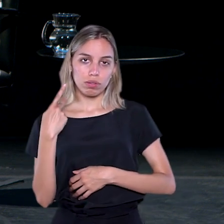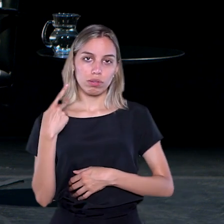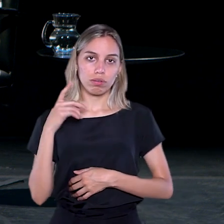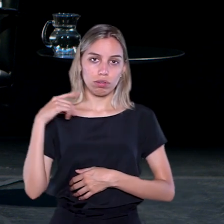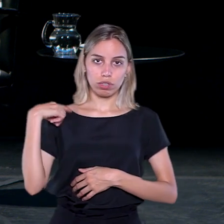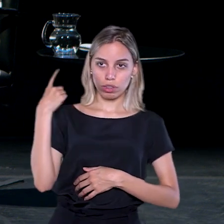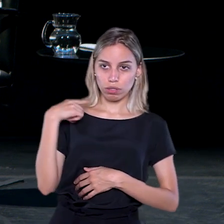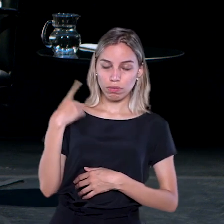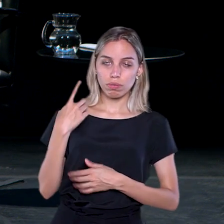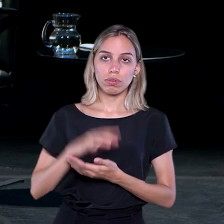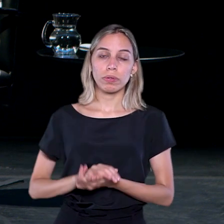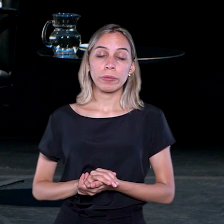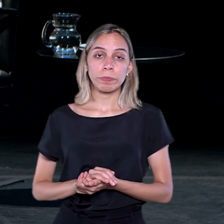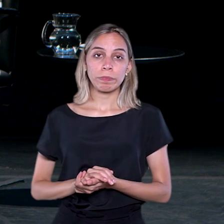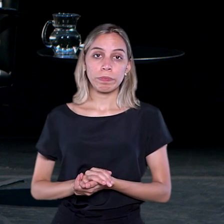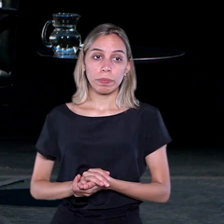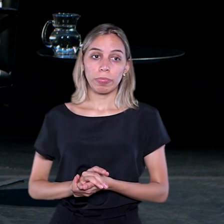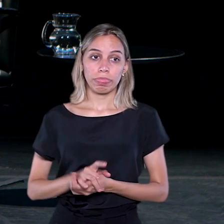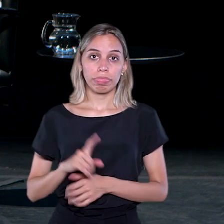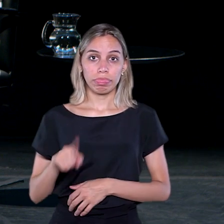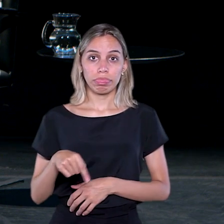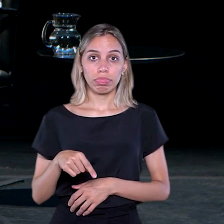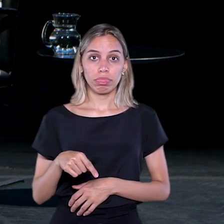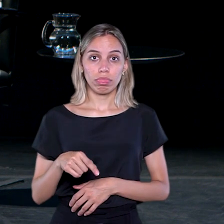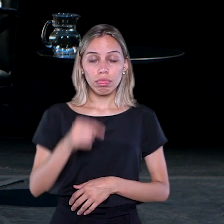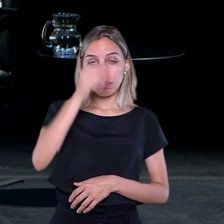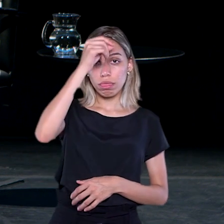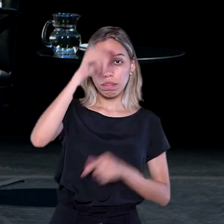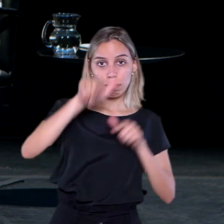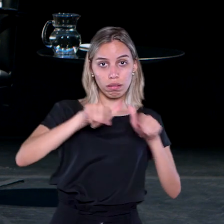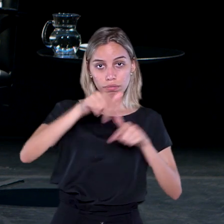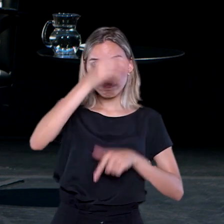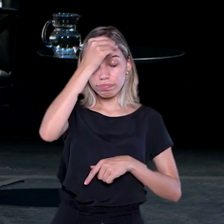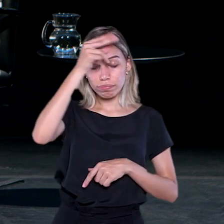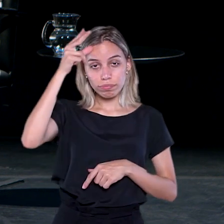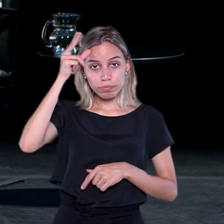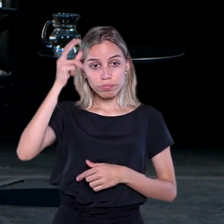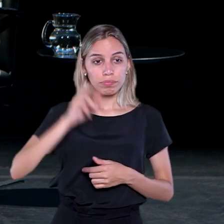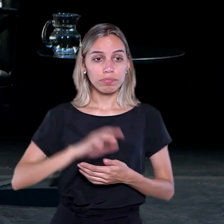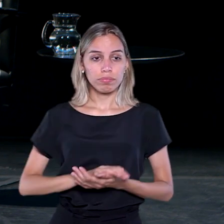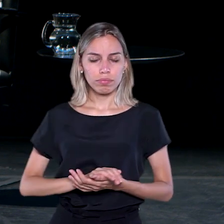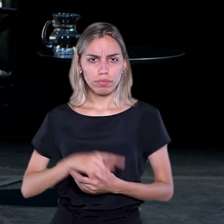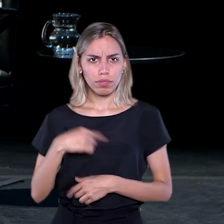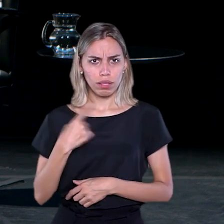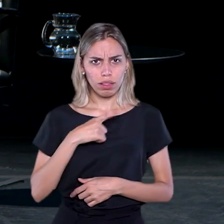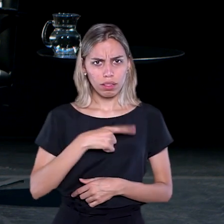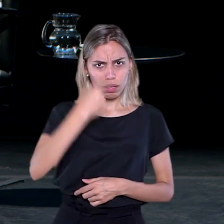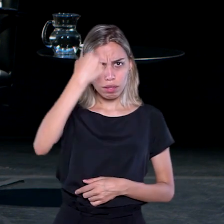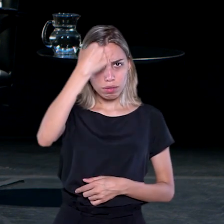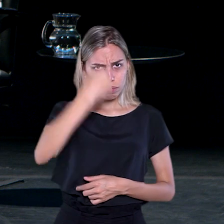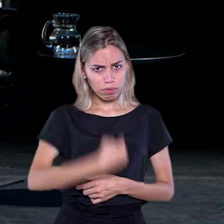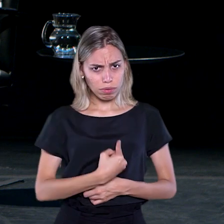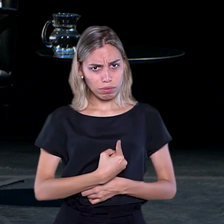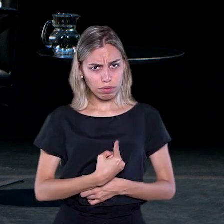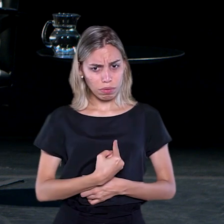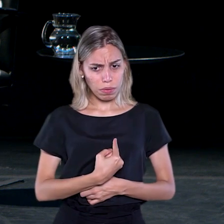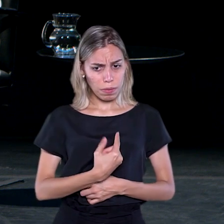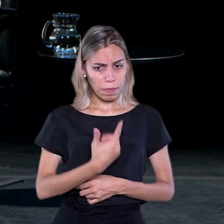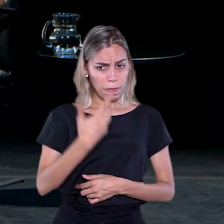são eixos de humanidade, né? Então, as pessoas são policentros